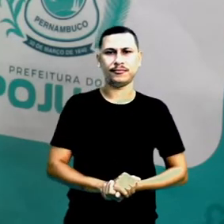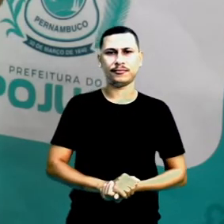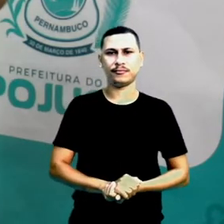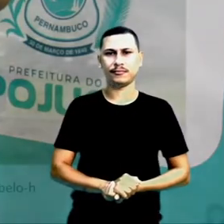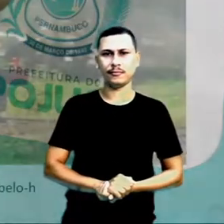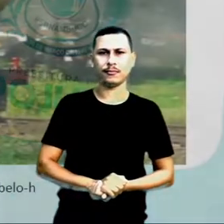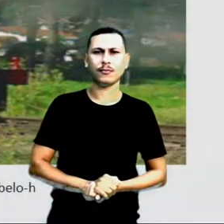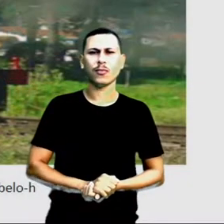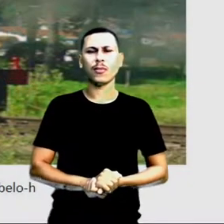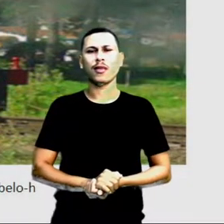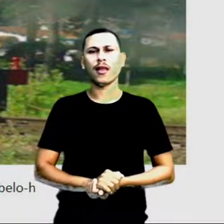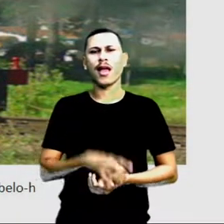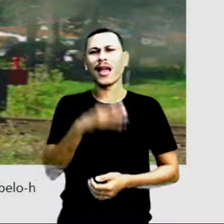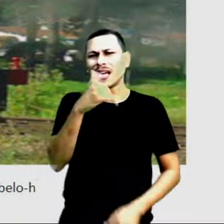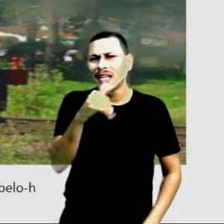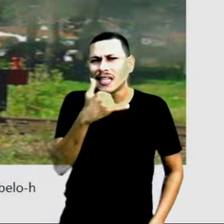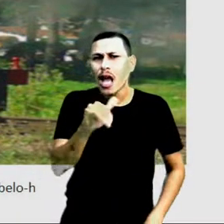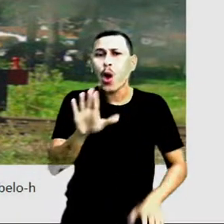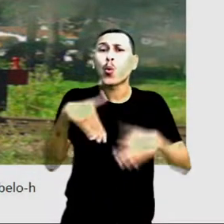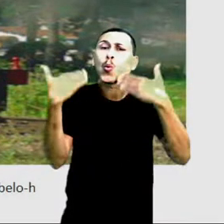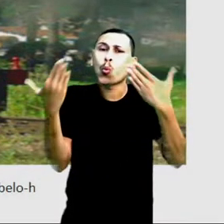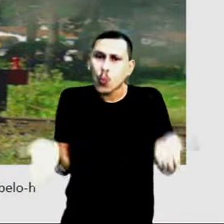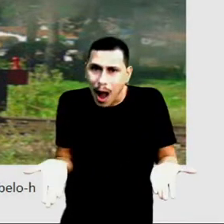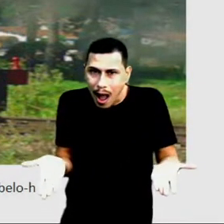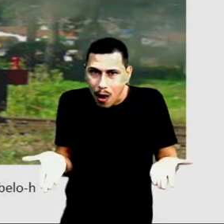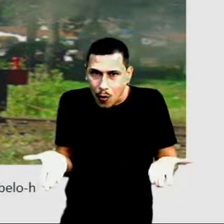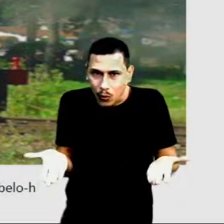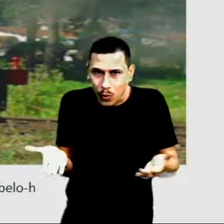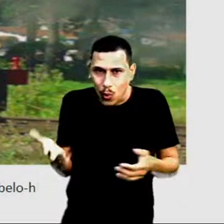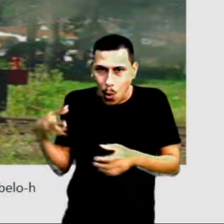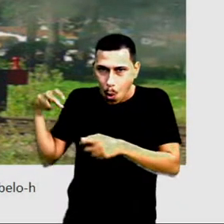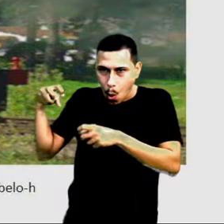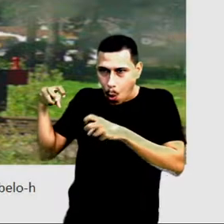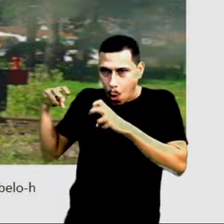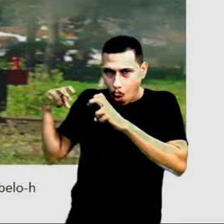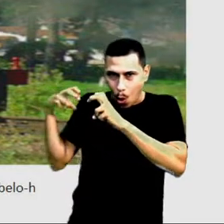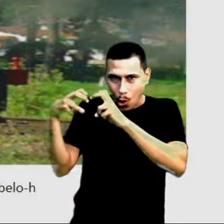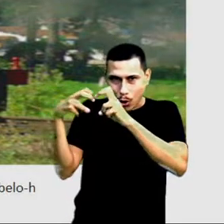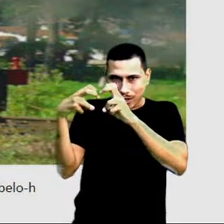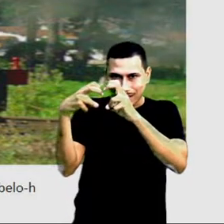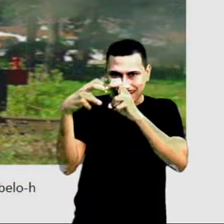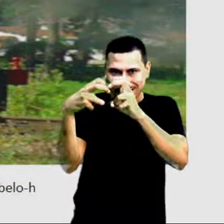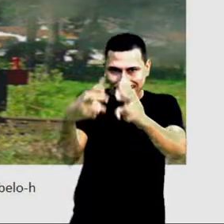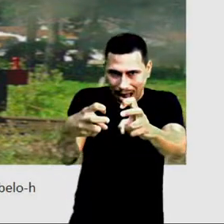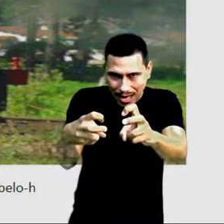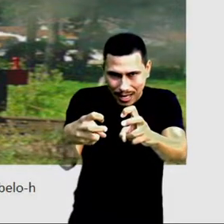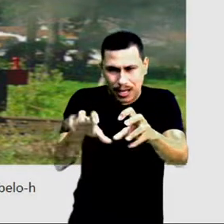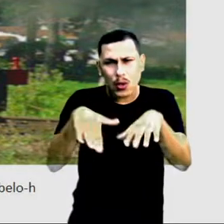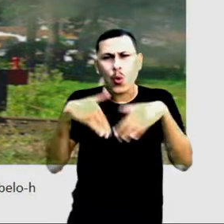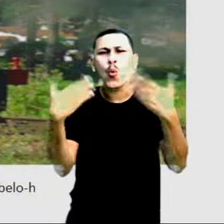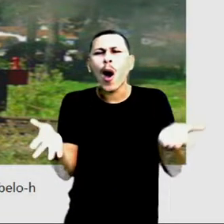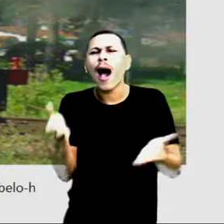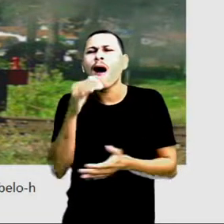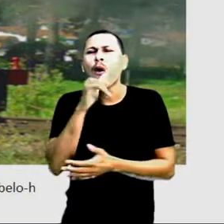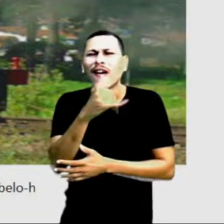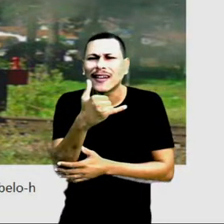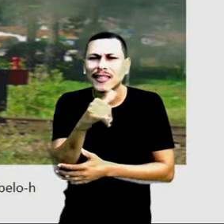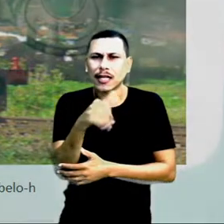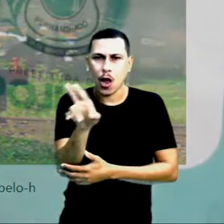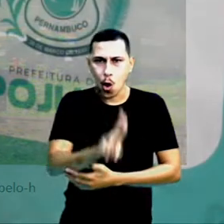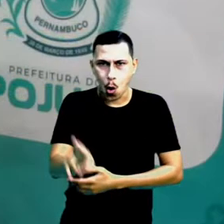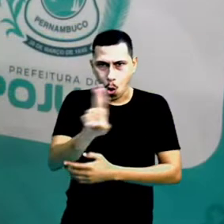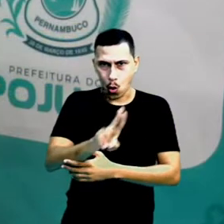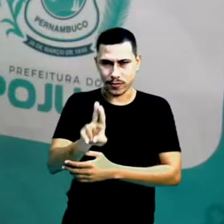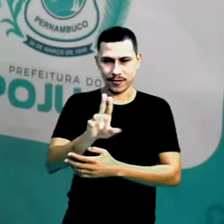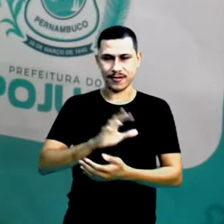E qual energia movimenta um trem? A gente sabe que o trem ele anda nos trilhos, mas qual é a energia que